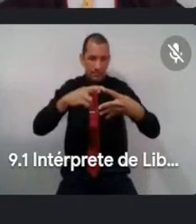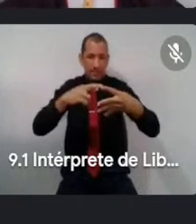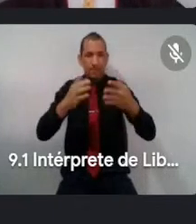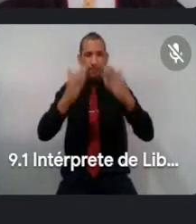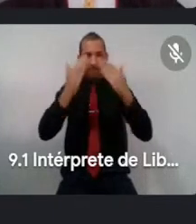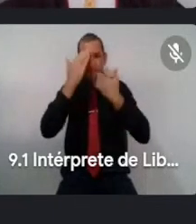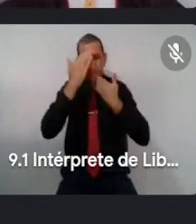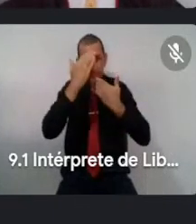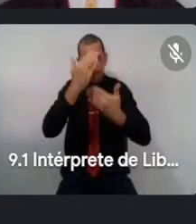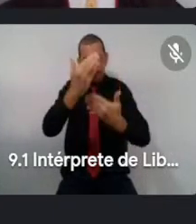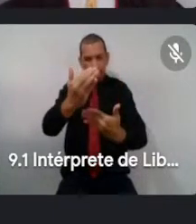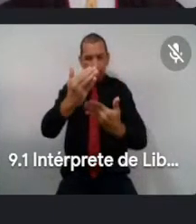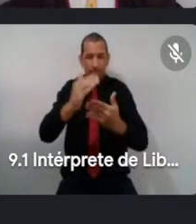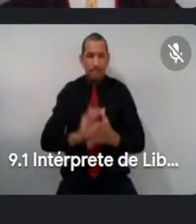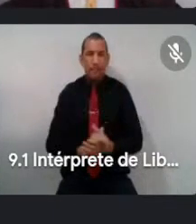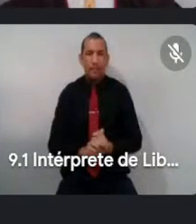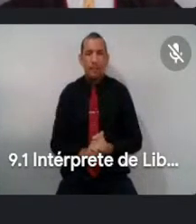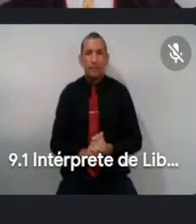ligar